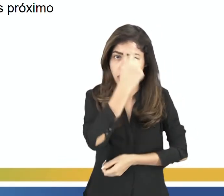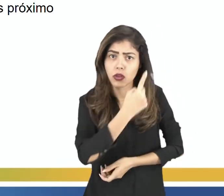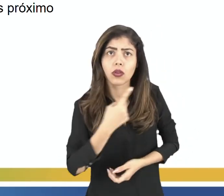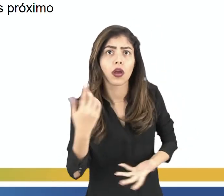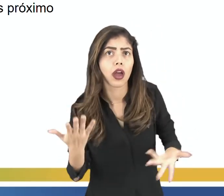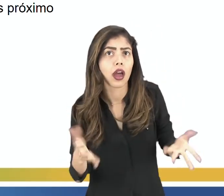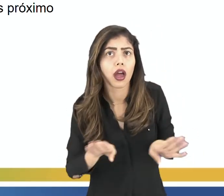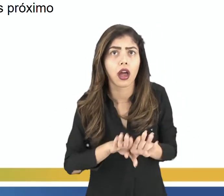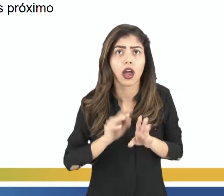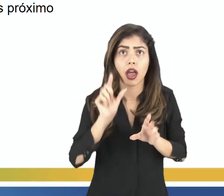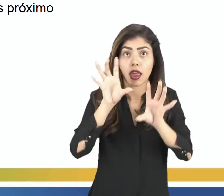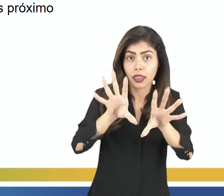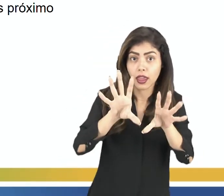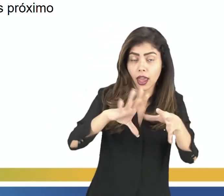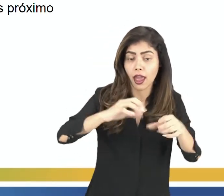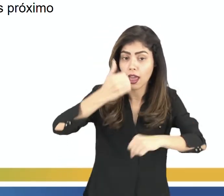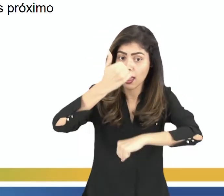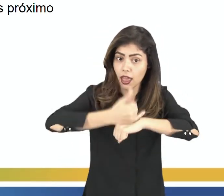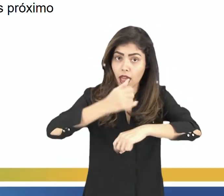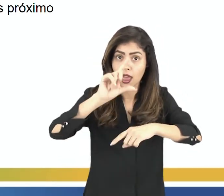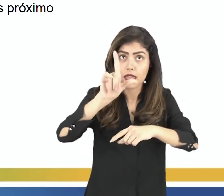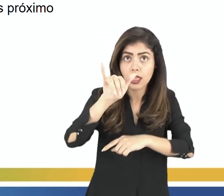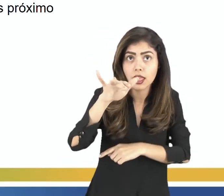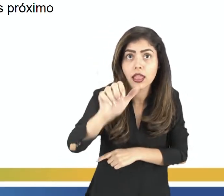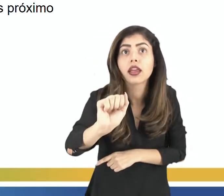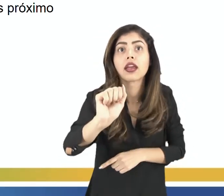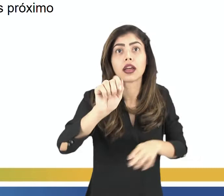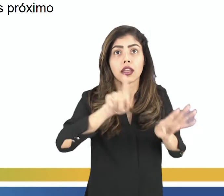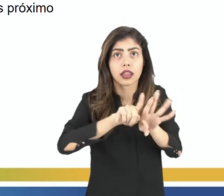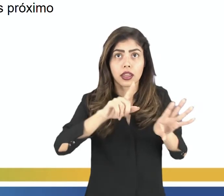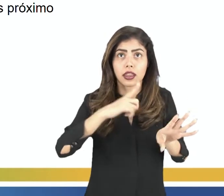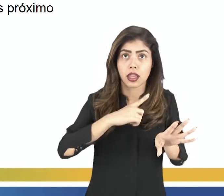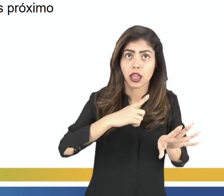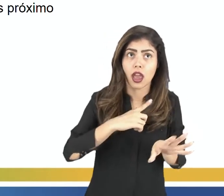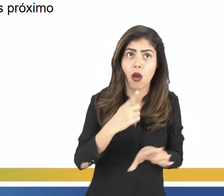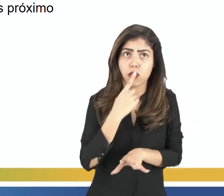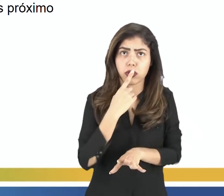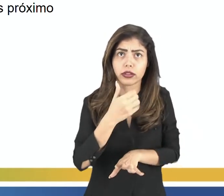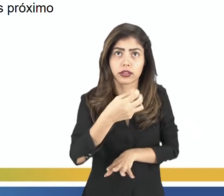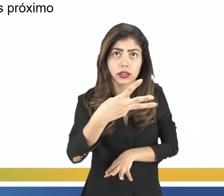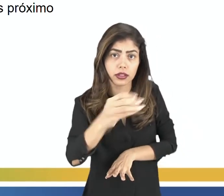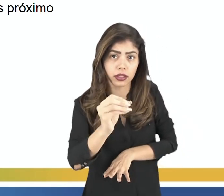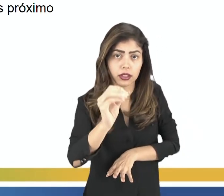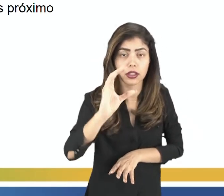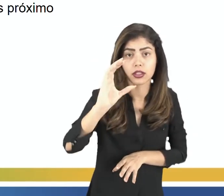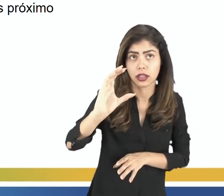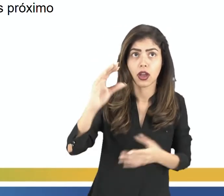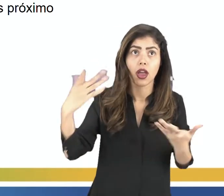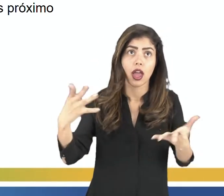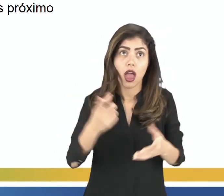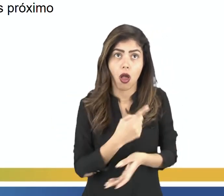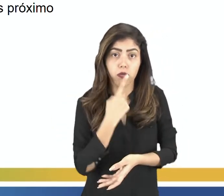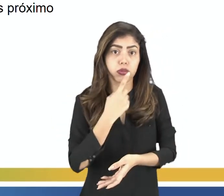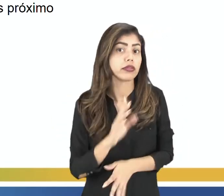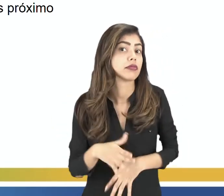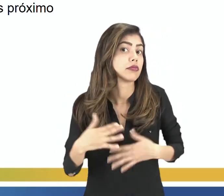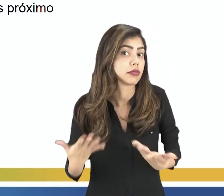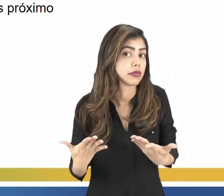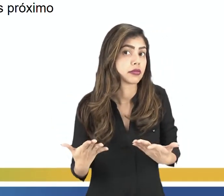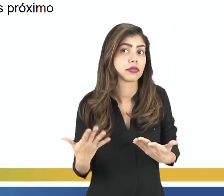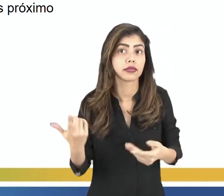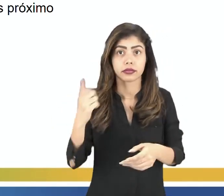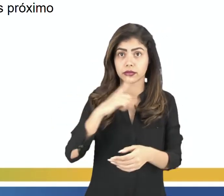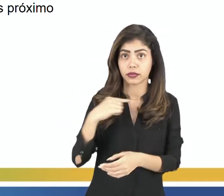hora até que a liga atinja, né, vai atingir o máximo dela de 30 graus Celsius, é mais próximo de quanto? Nós